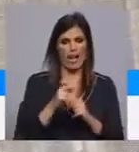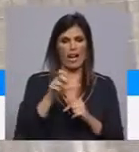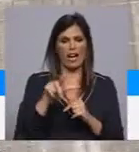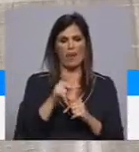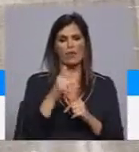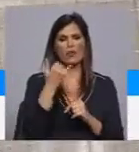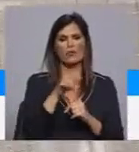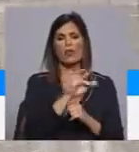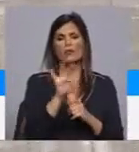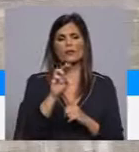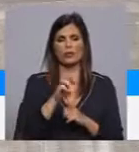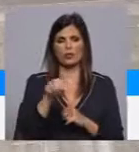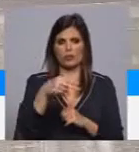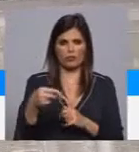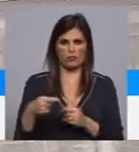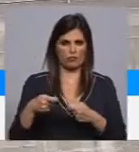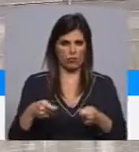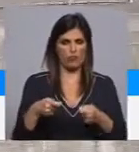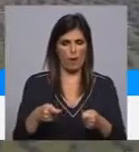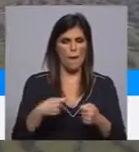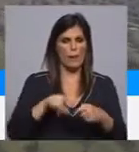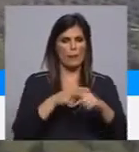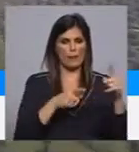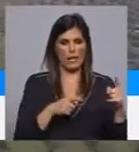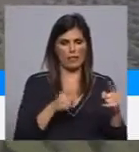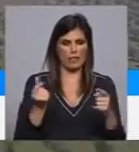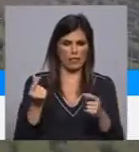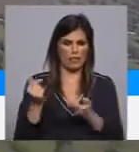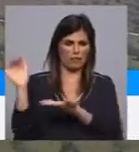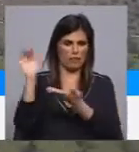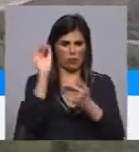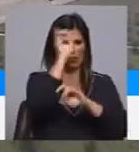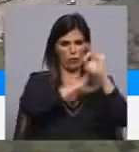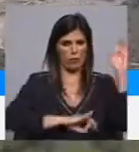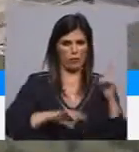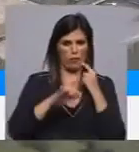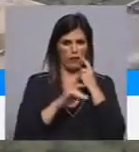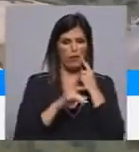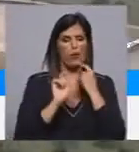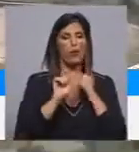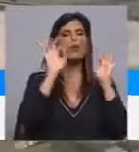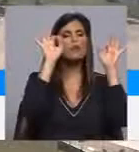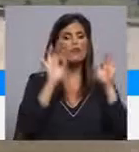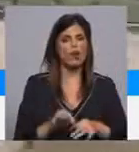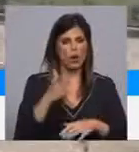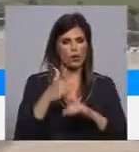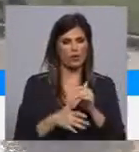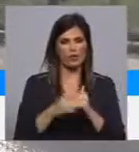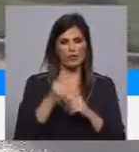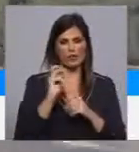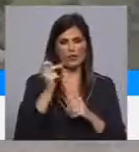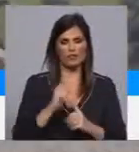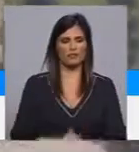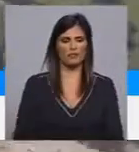2.400 milhões de euros. Mais de metade veio da União Europeia. O Dia D aconteceu há 20